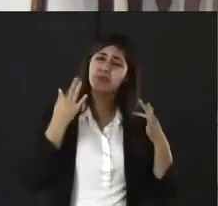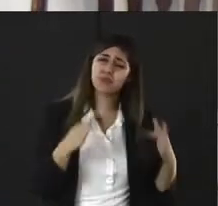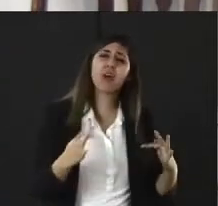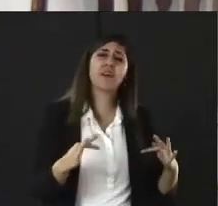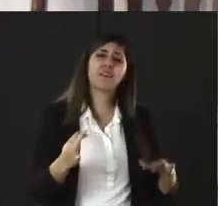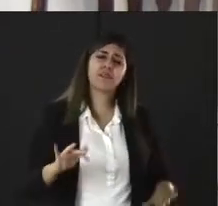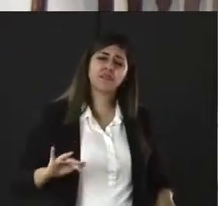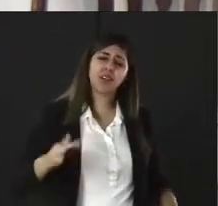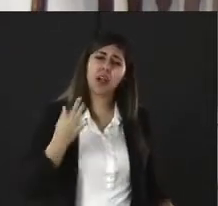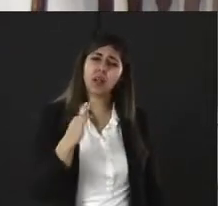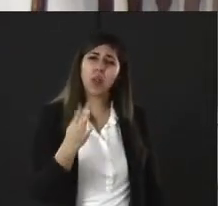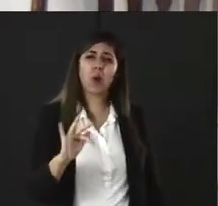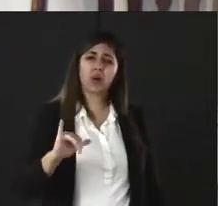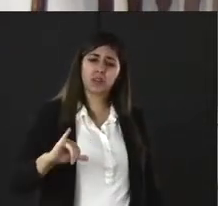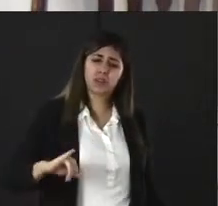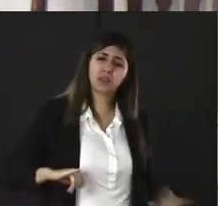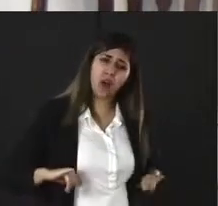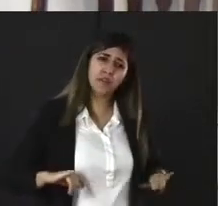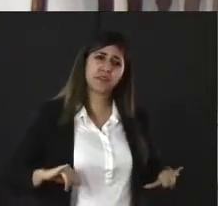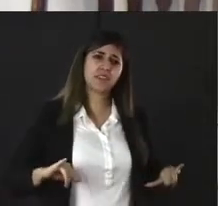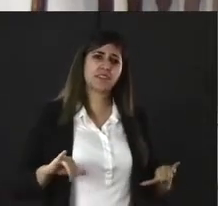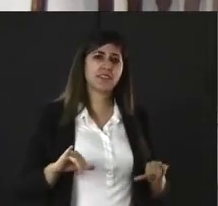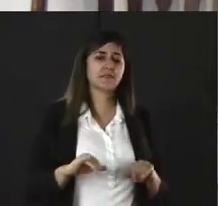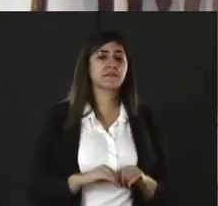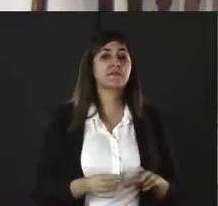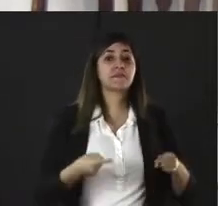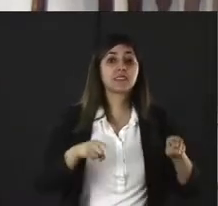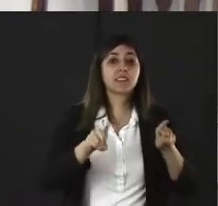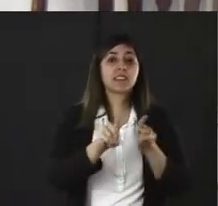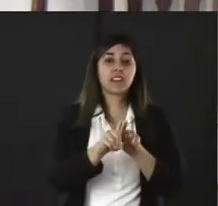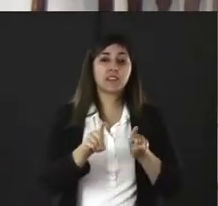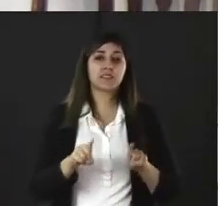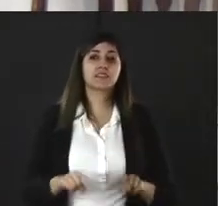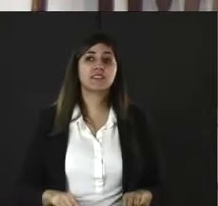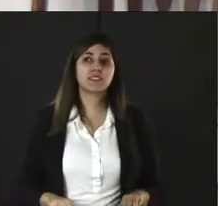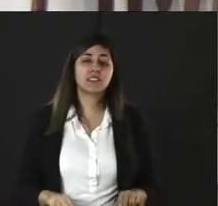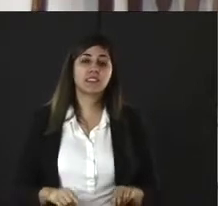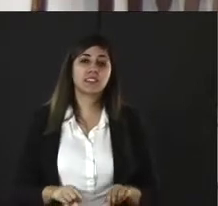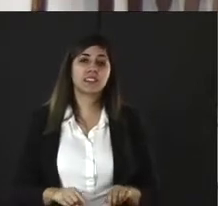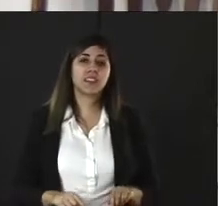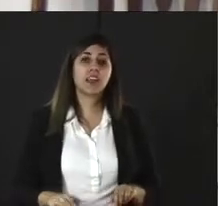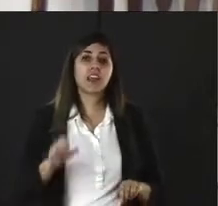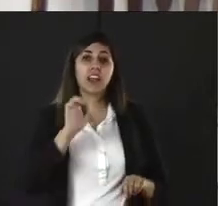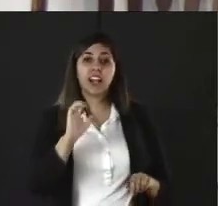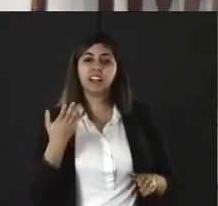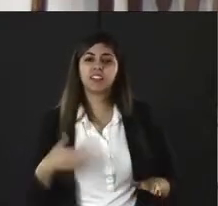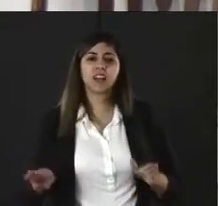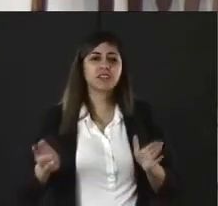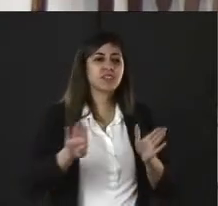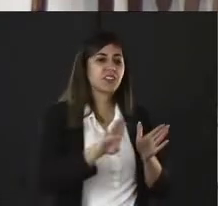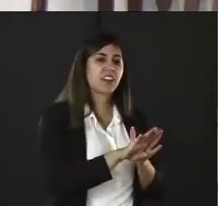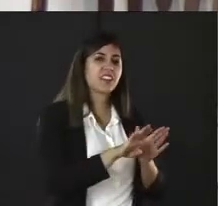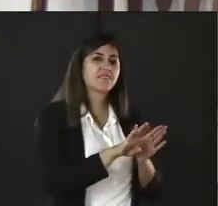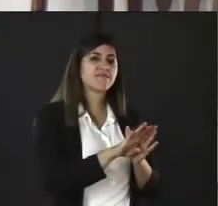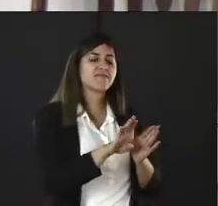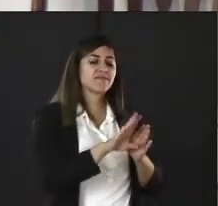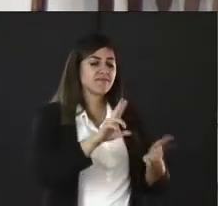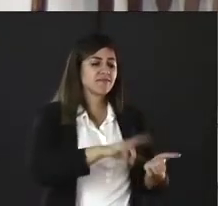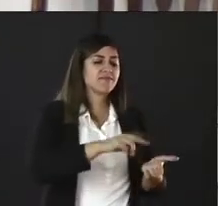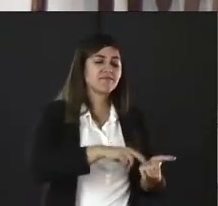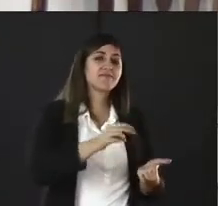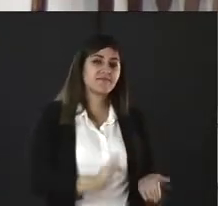eliseu vai até onde está o menino e o faz ressurgir são sinais